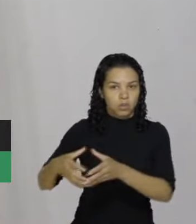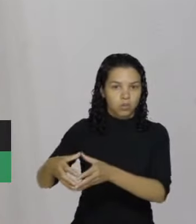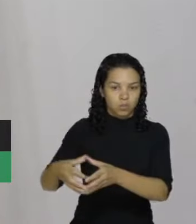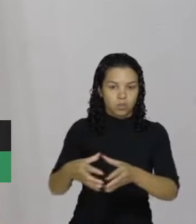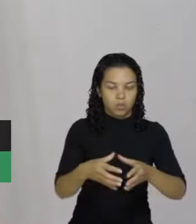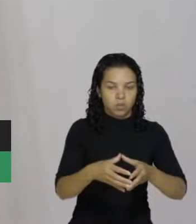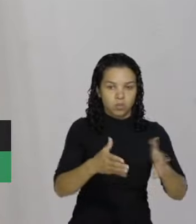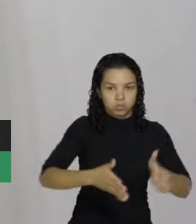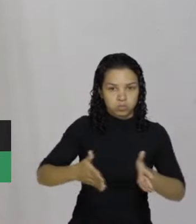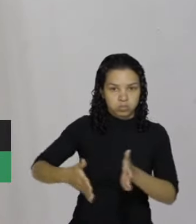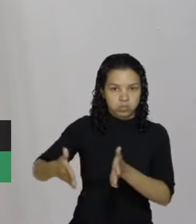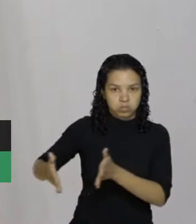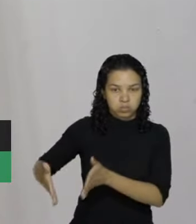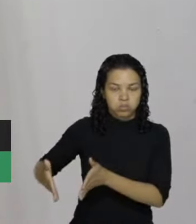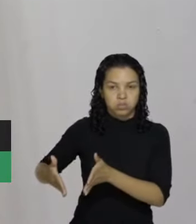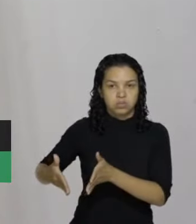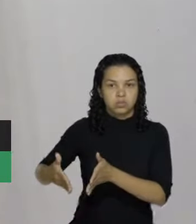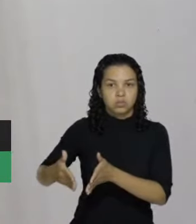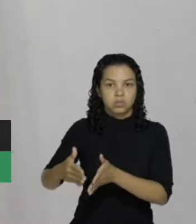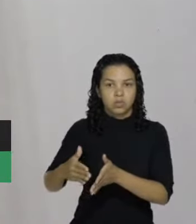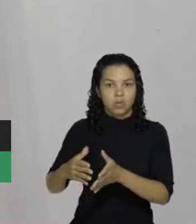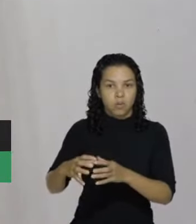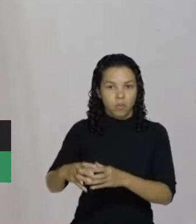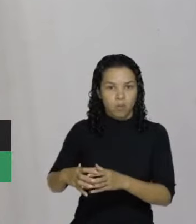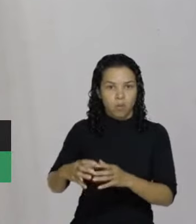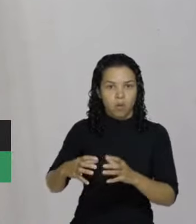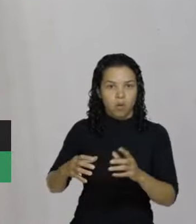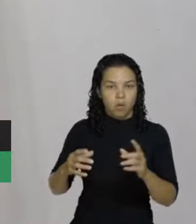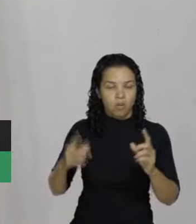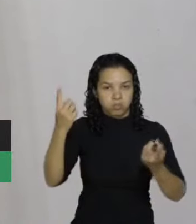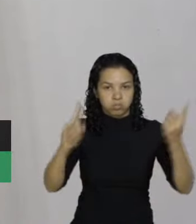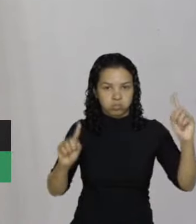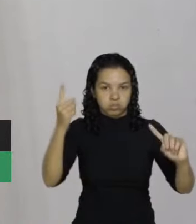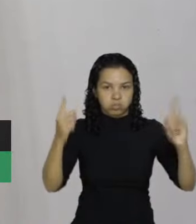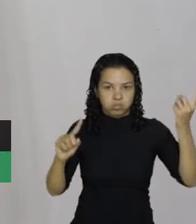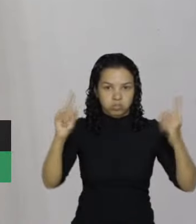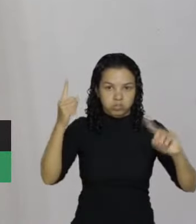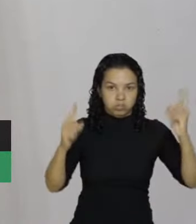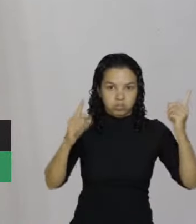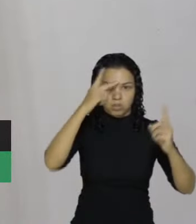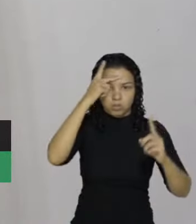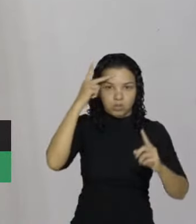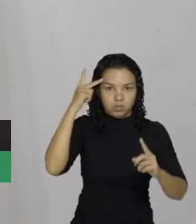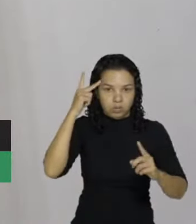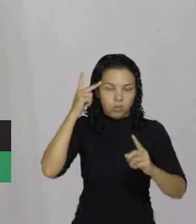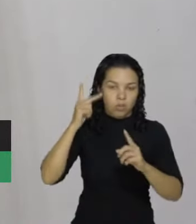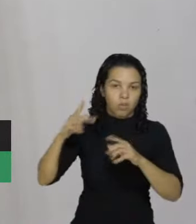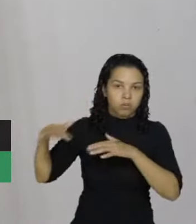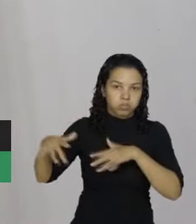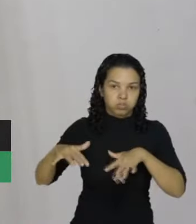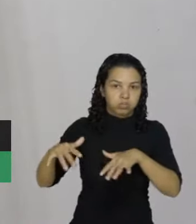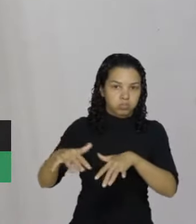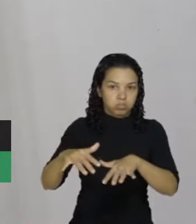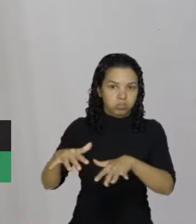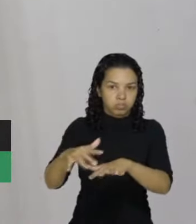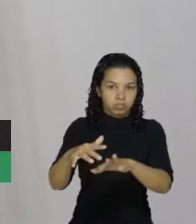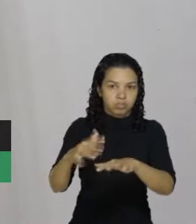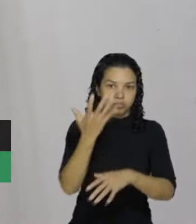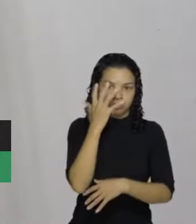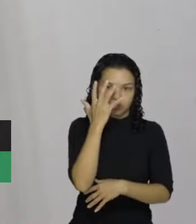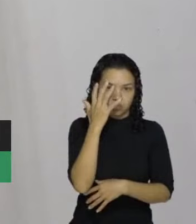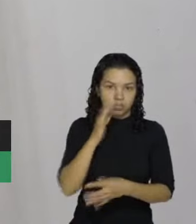organizações, aos clubes, aos blocos de carnaval, aos foliões, e parabenizar por esse evento